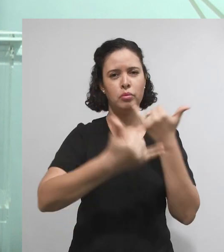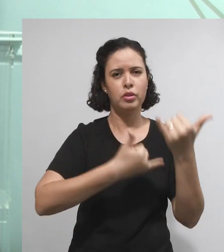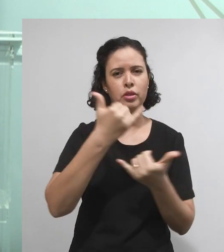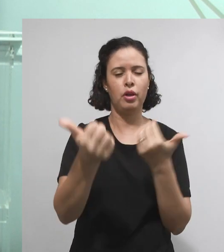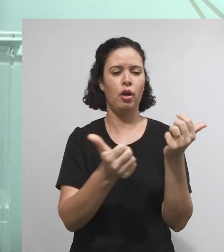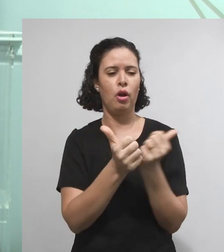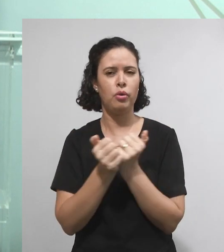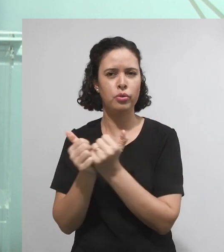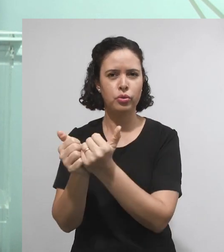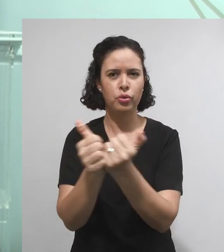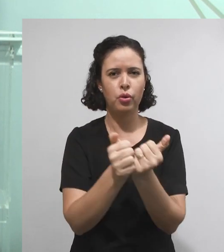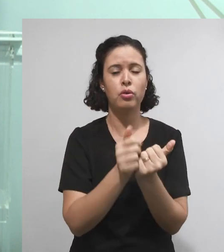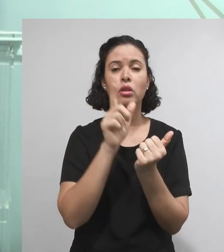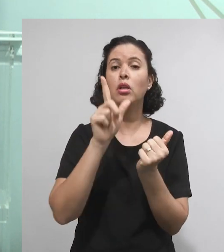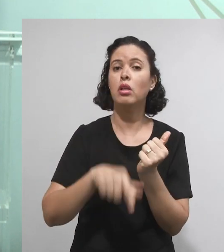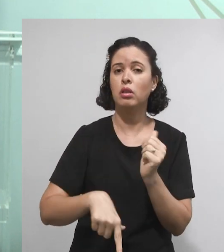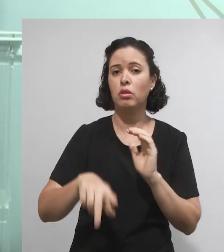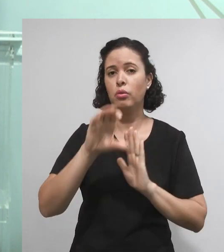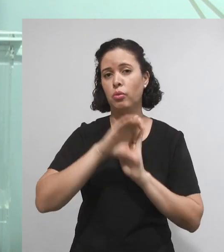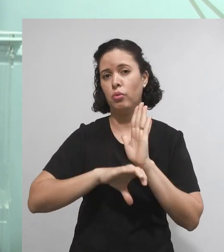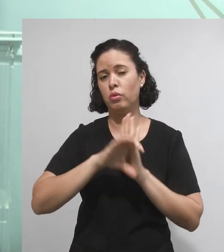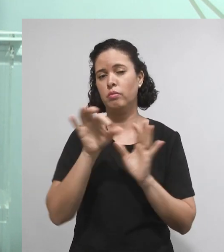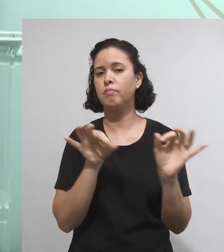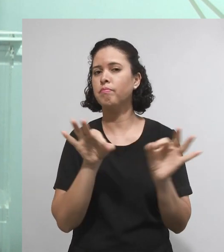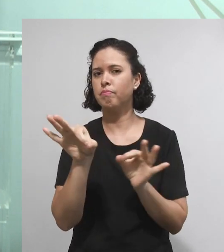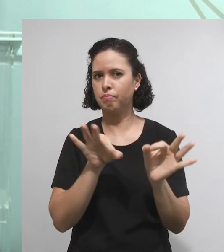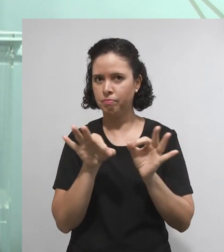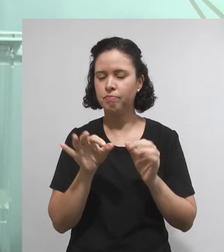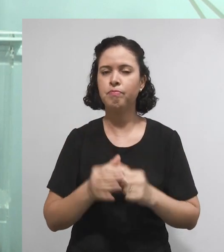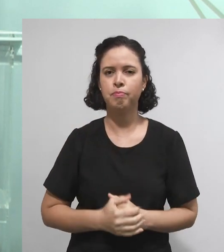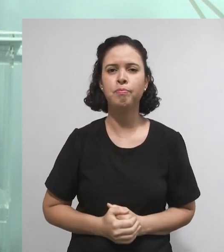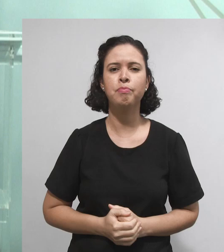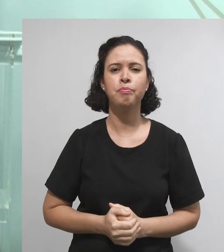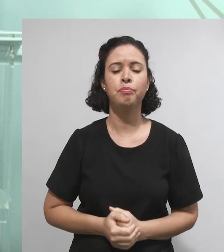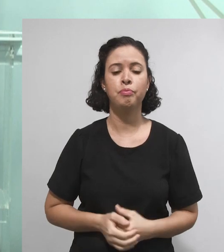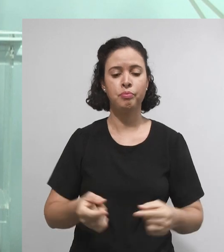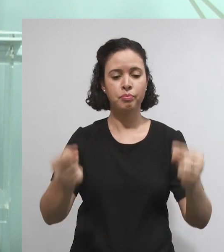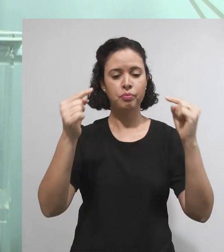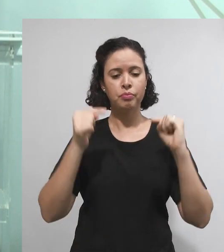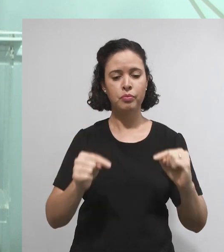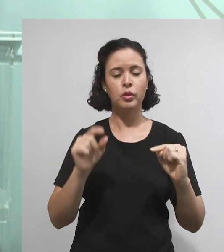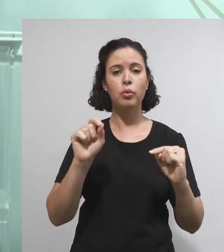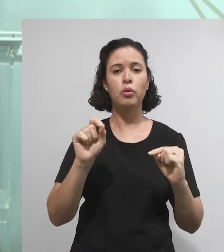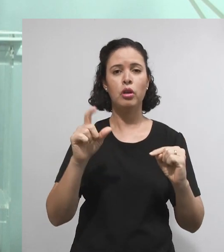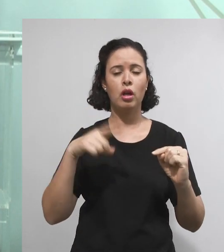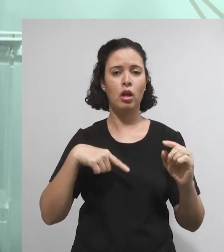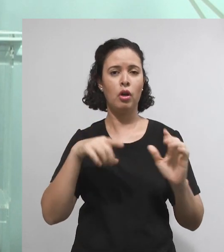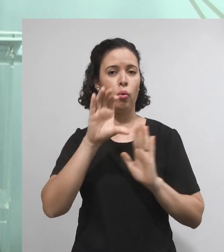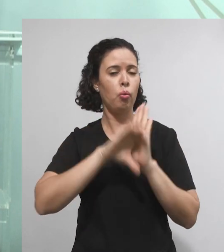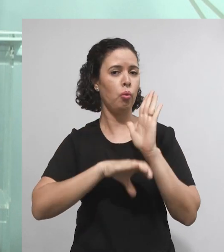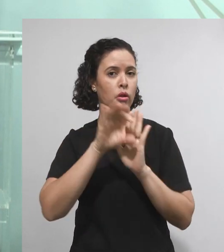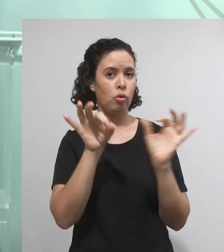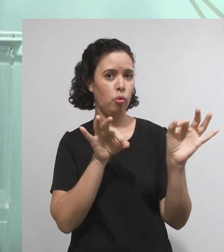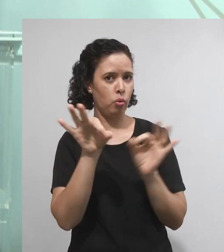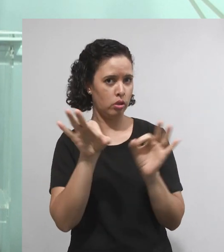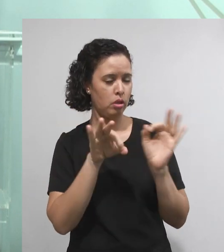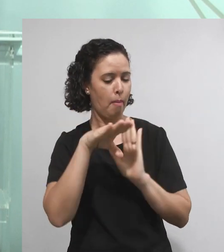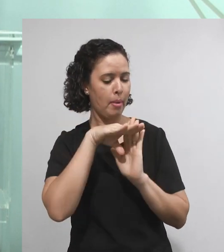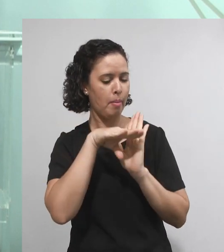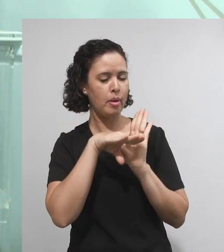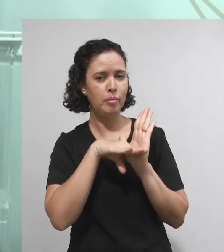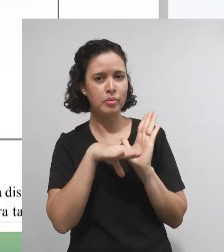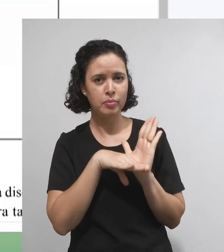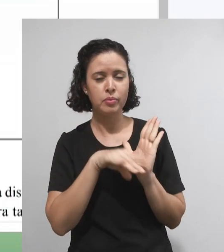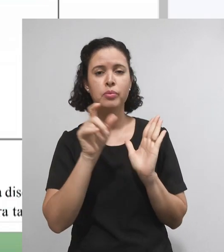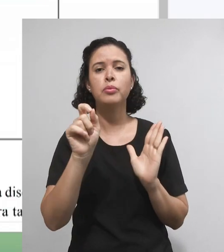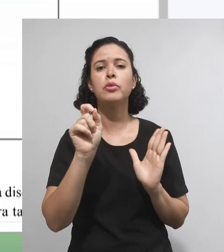de jogos. Então, esse é o nível do currículo planejado. Nós temos também o currículo organizado. O